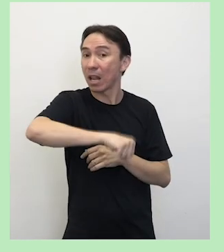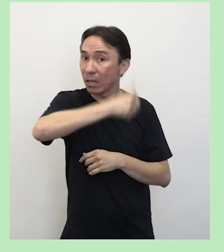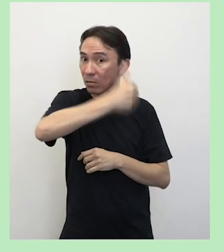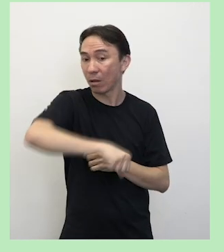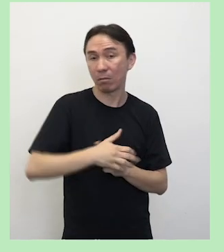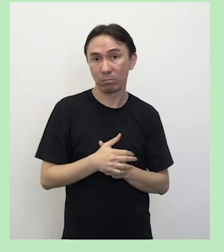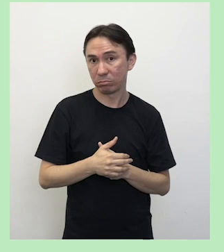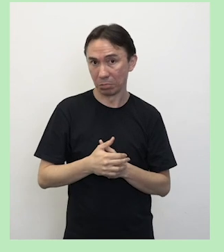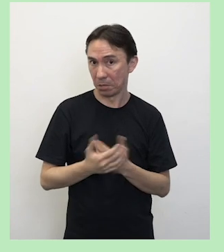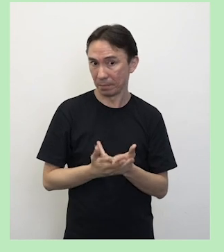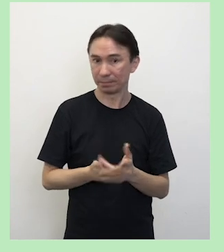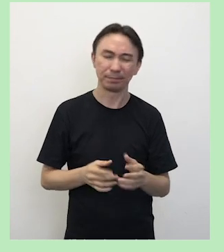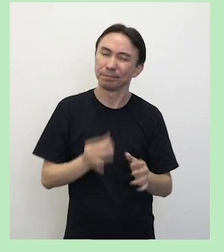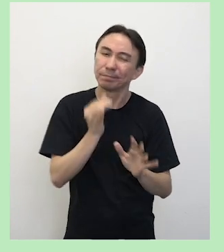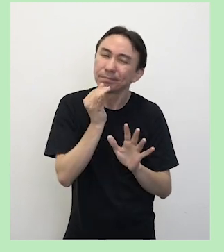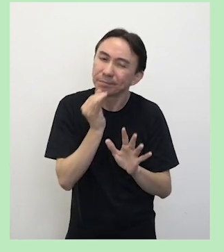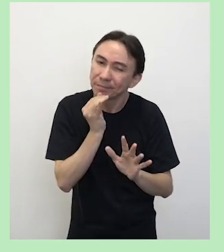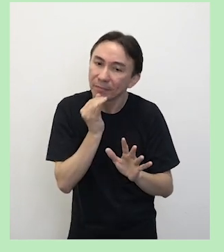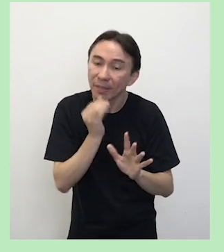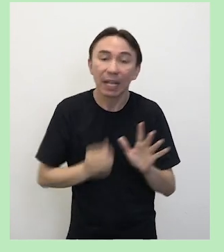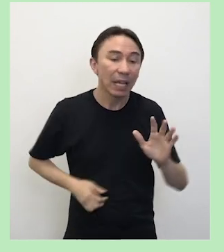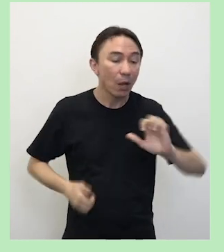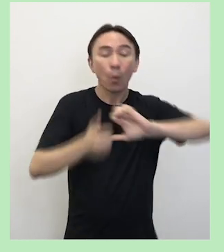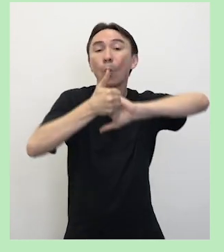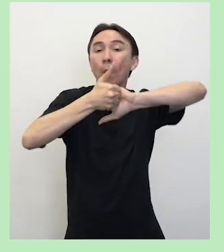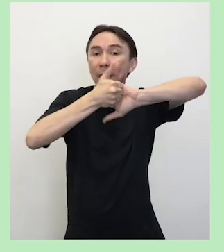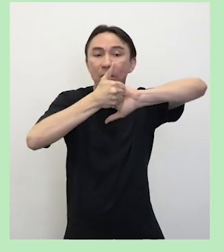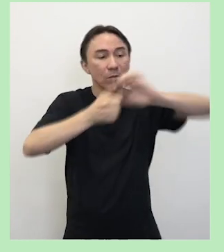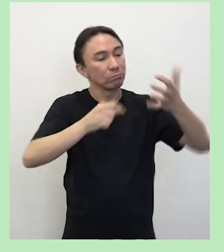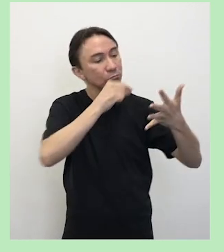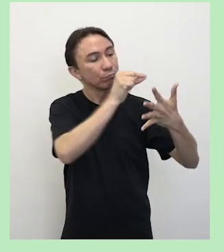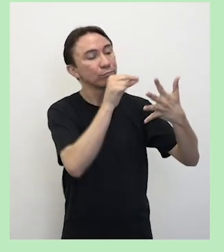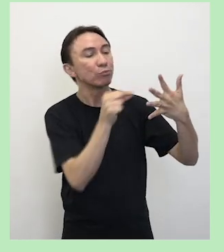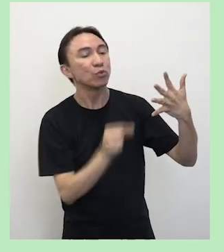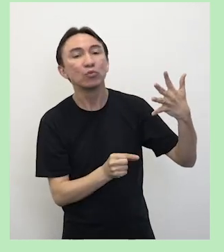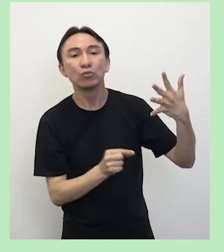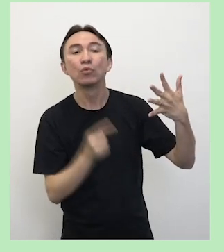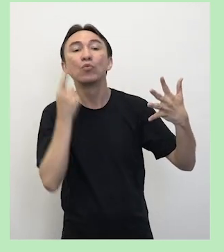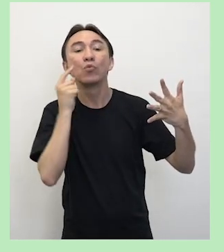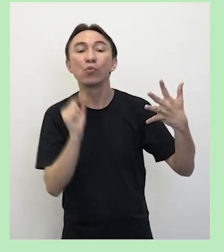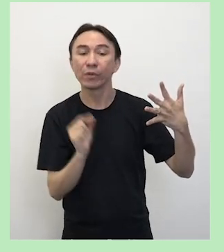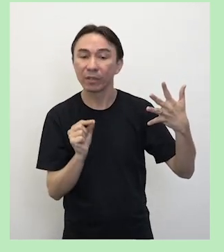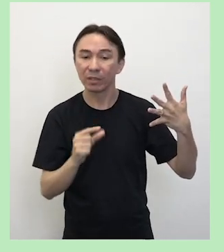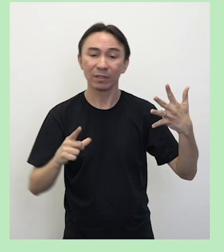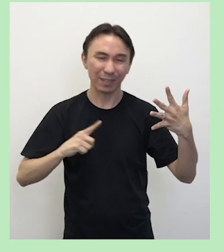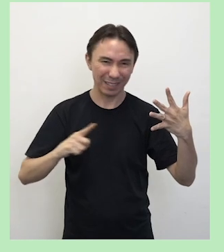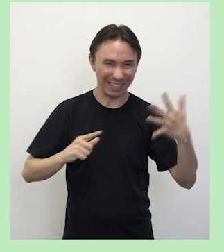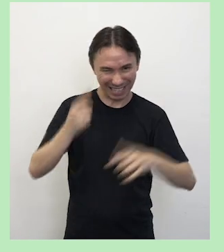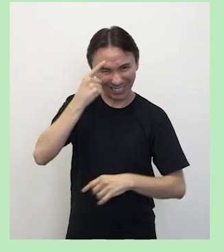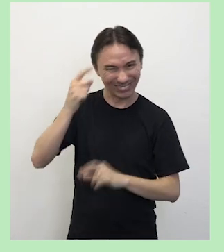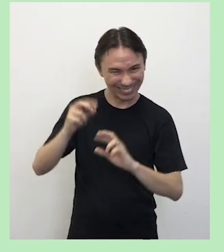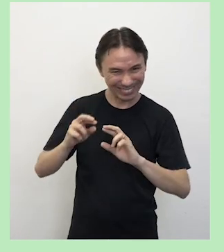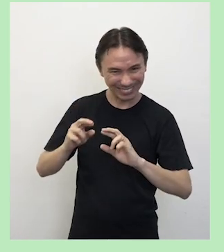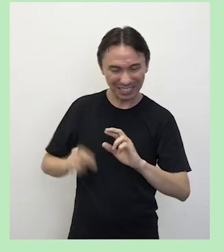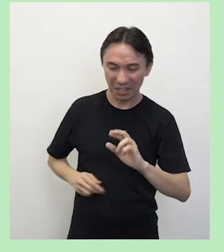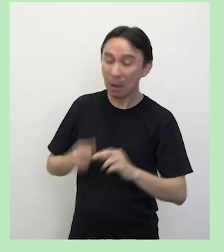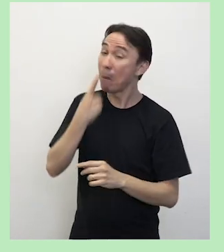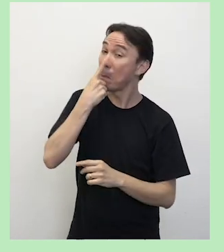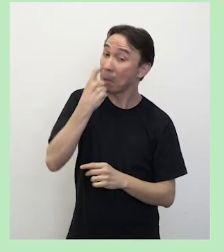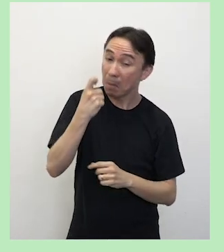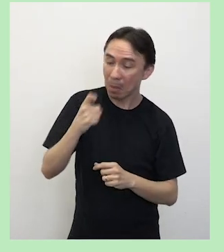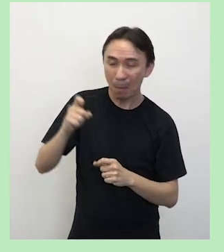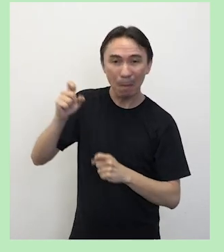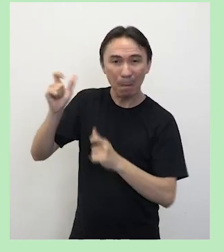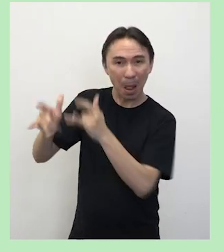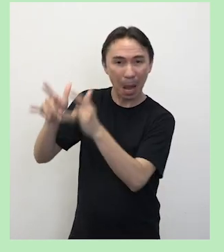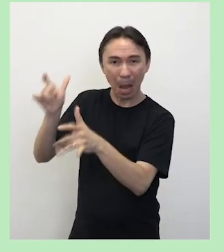Vamos lá no exemplo de indicadores qualitativos. Então, eu tenho aquele montante de lixo, a partir do momento que eu consigo